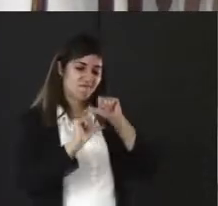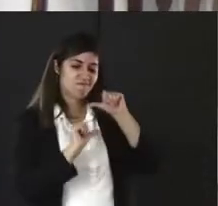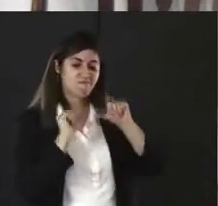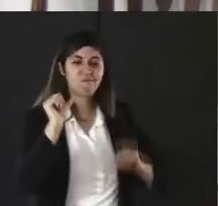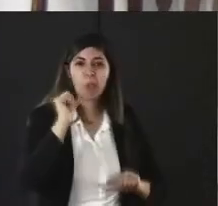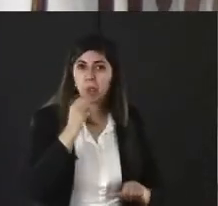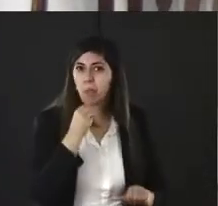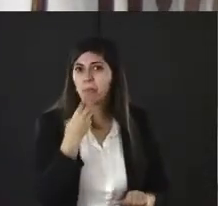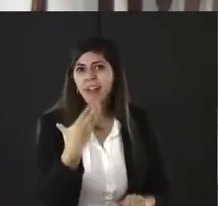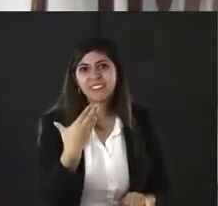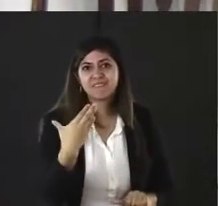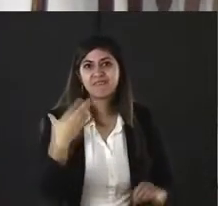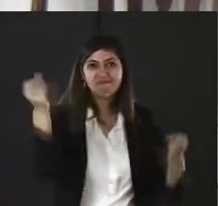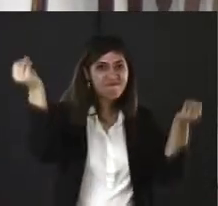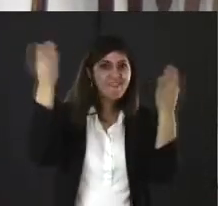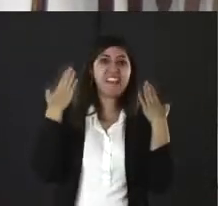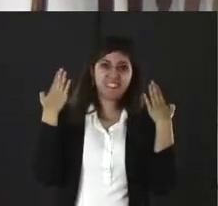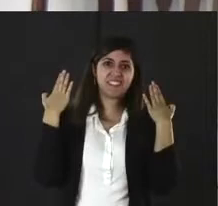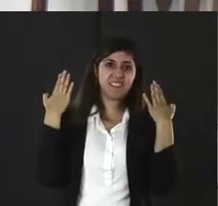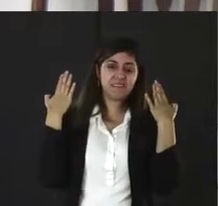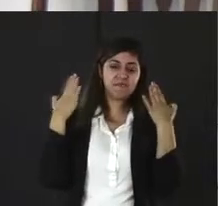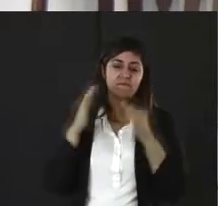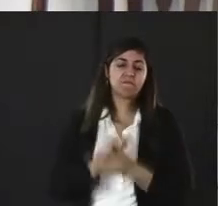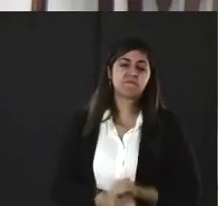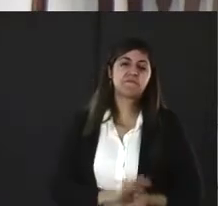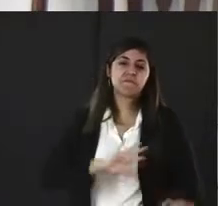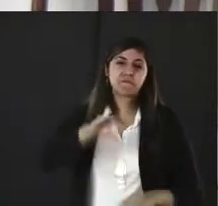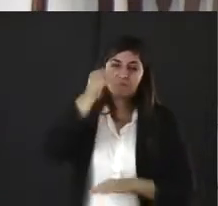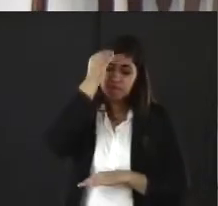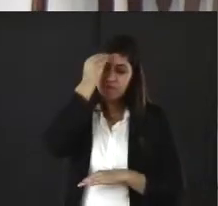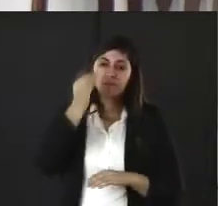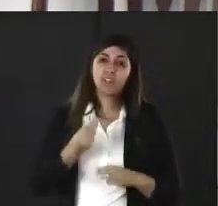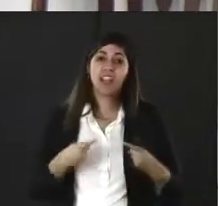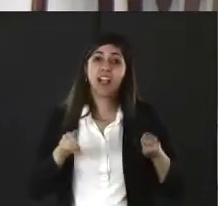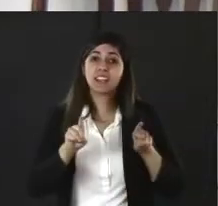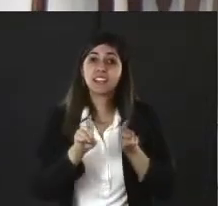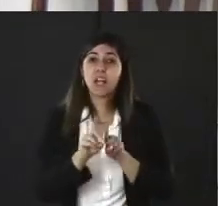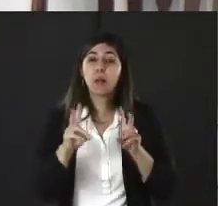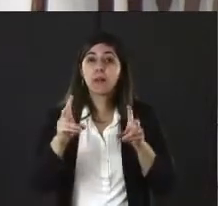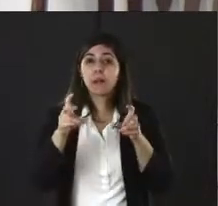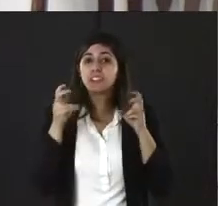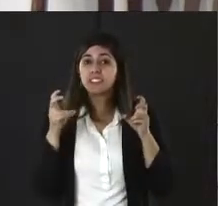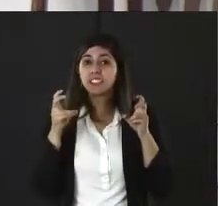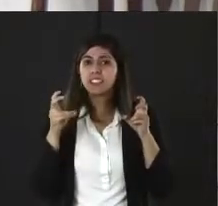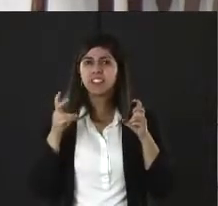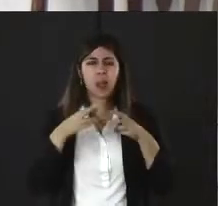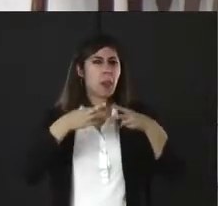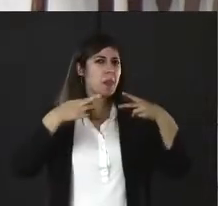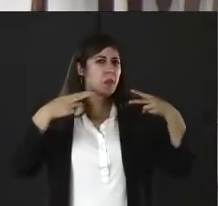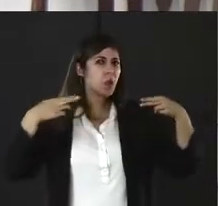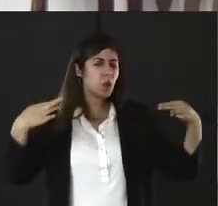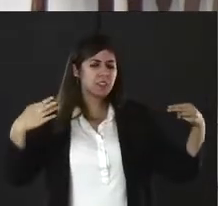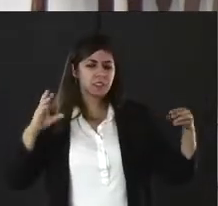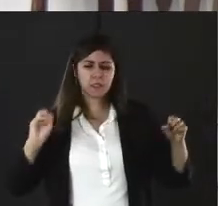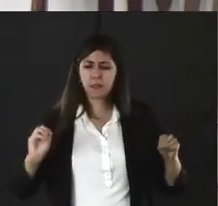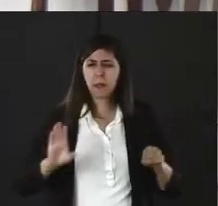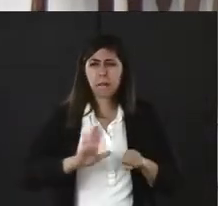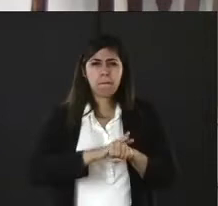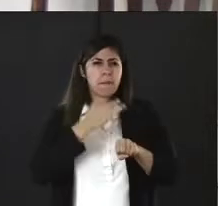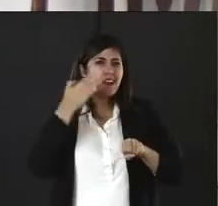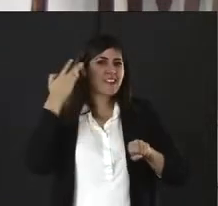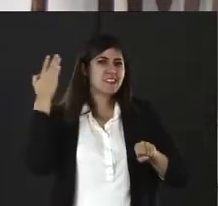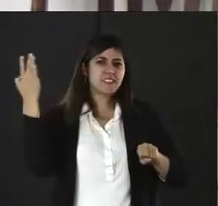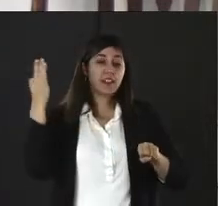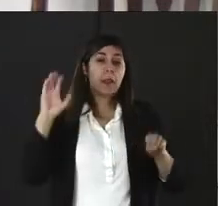improvisam então nós percebemos que esses atos esses grandes sinais aqui no